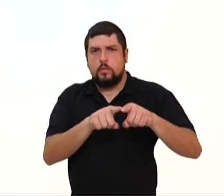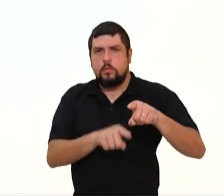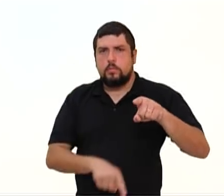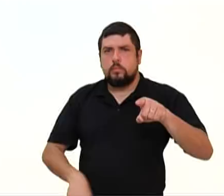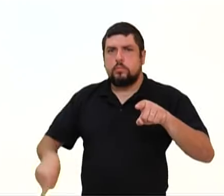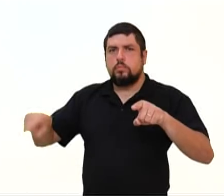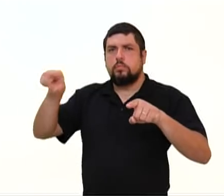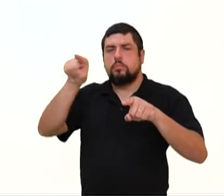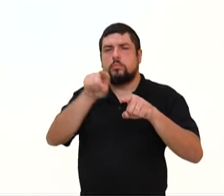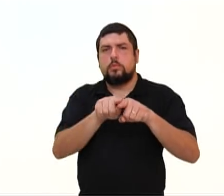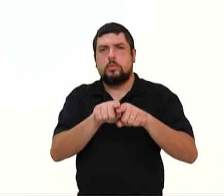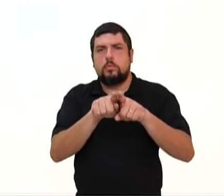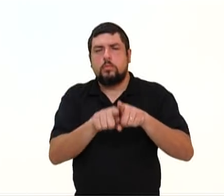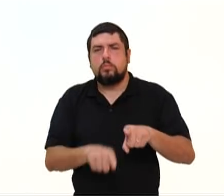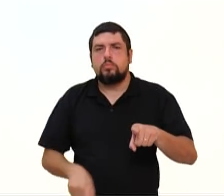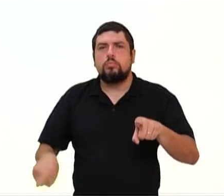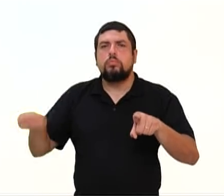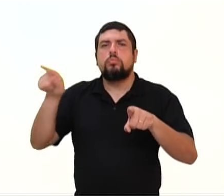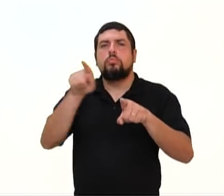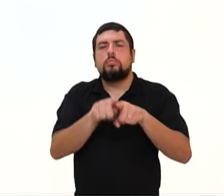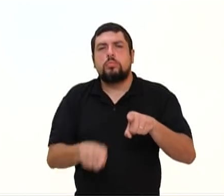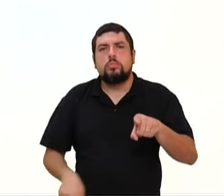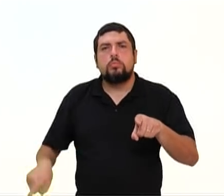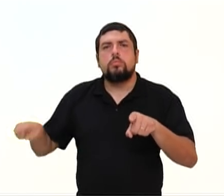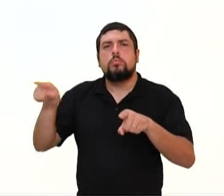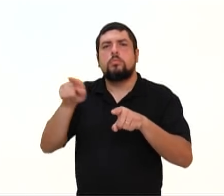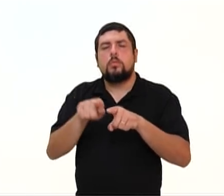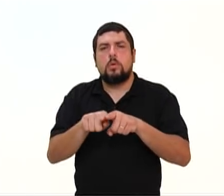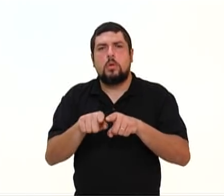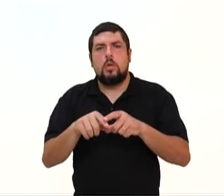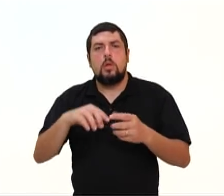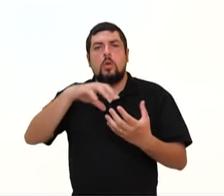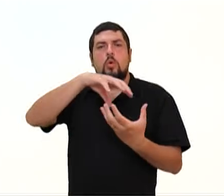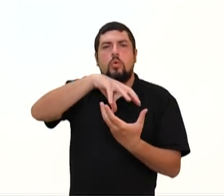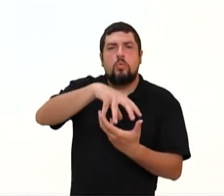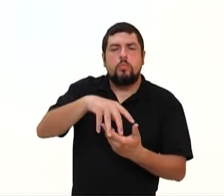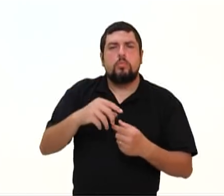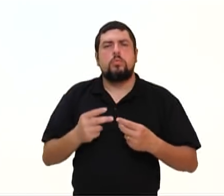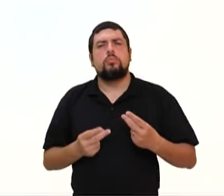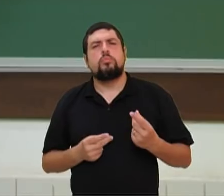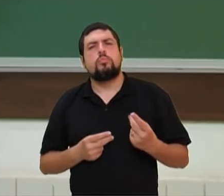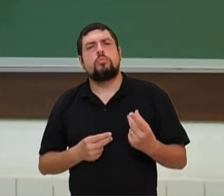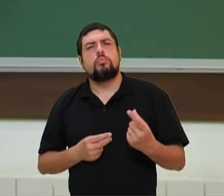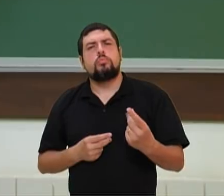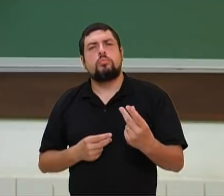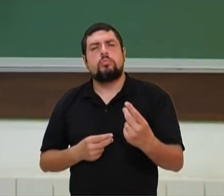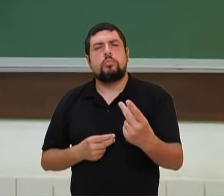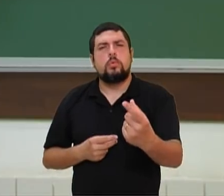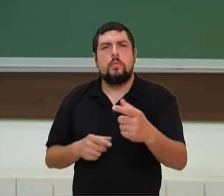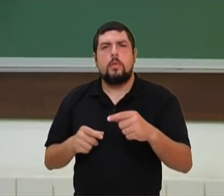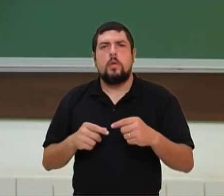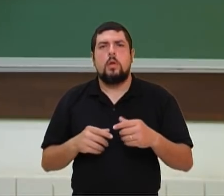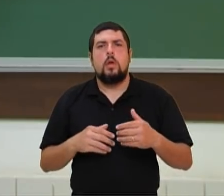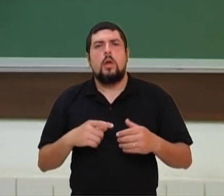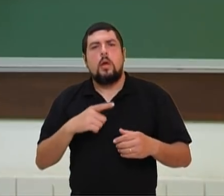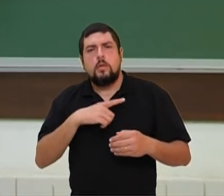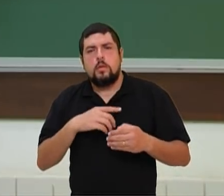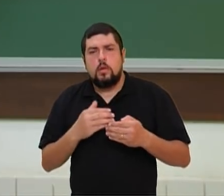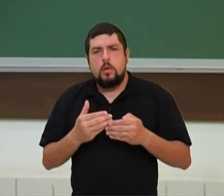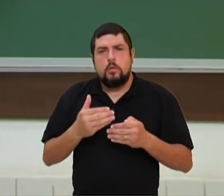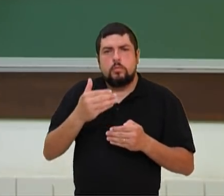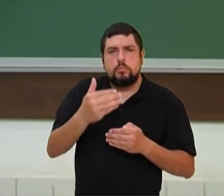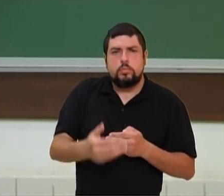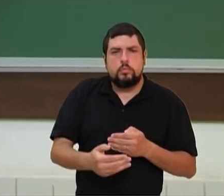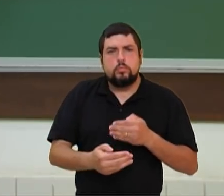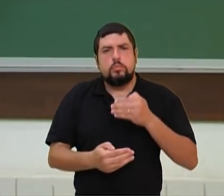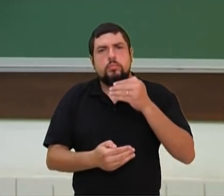se repete num ciclo eterno e o mundo dura da eternidade em eternidade. Então, passa-se um ciclo e recomeça